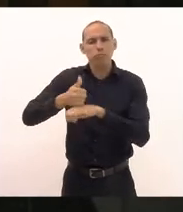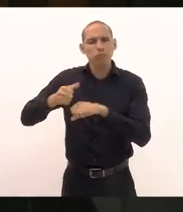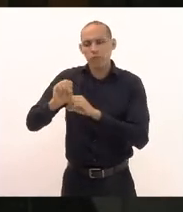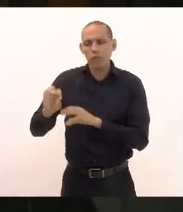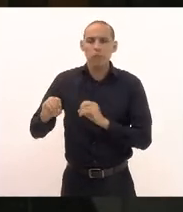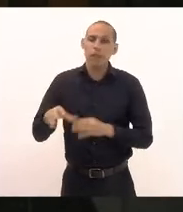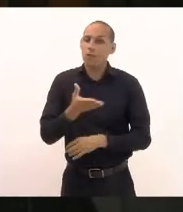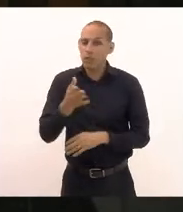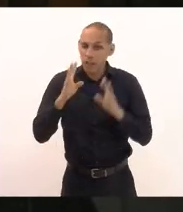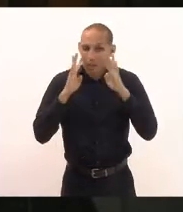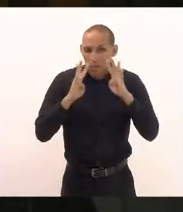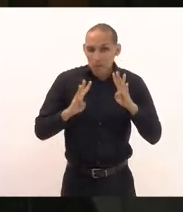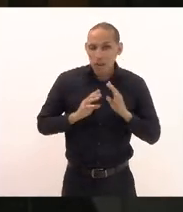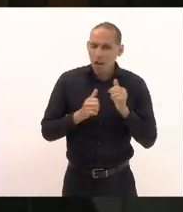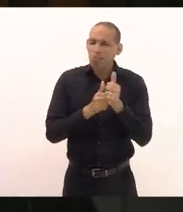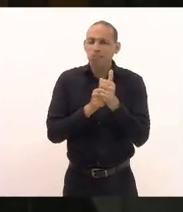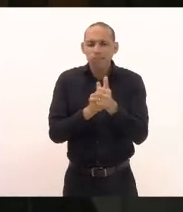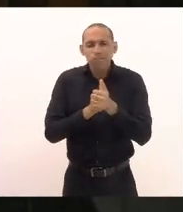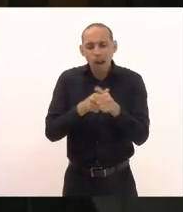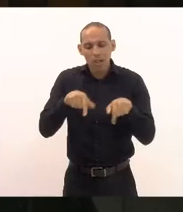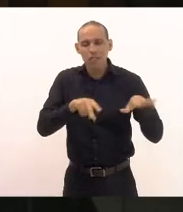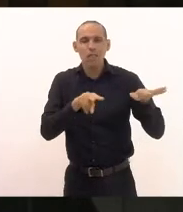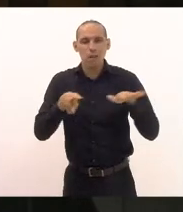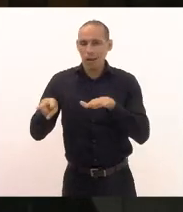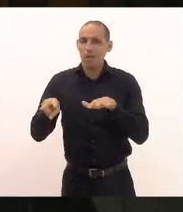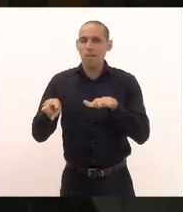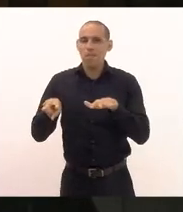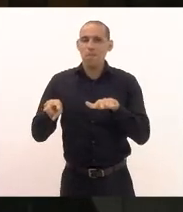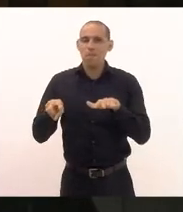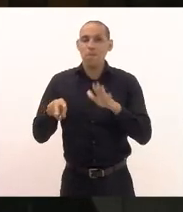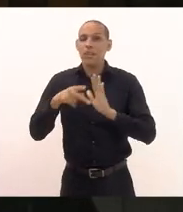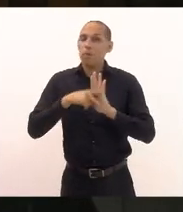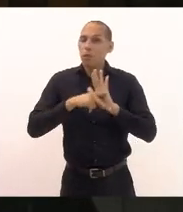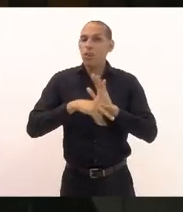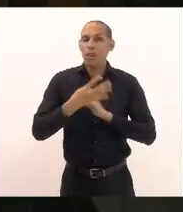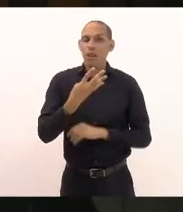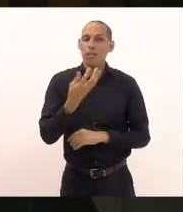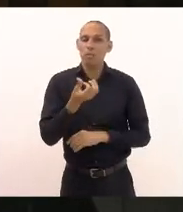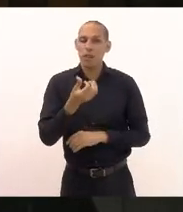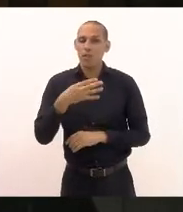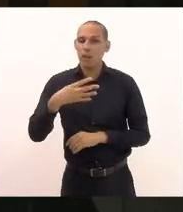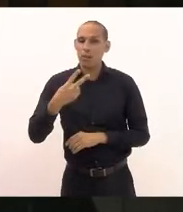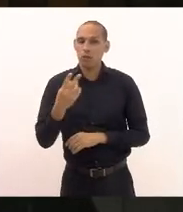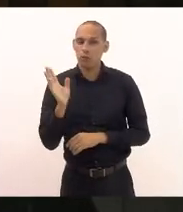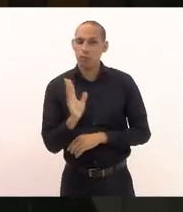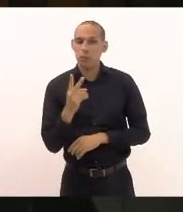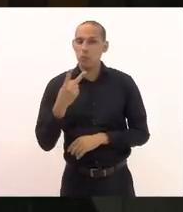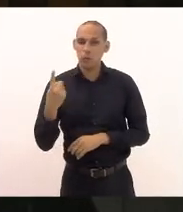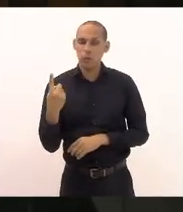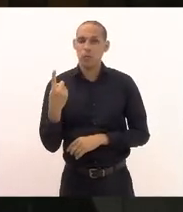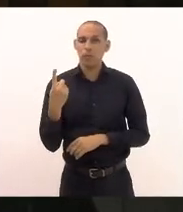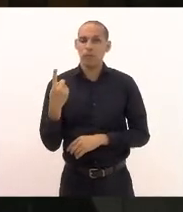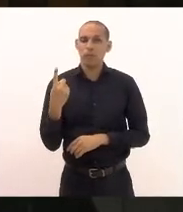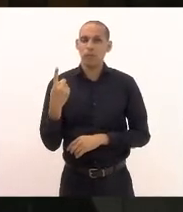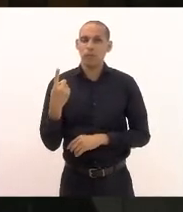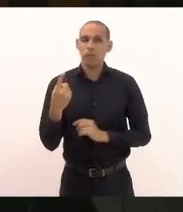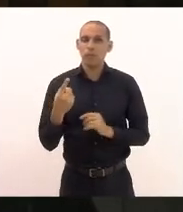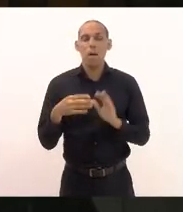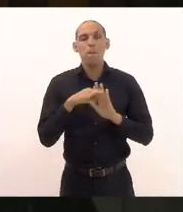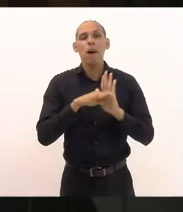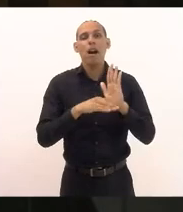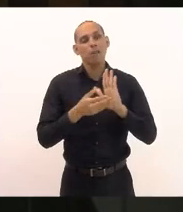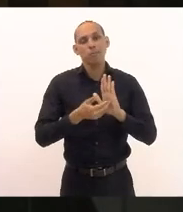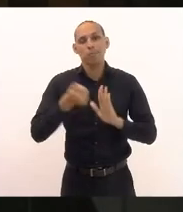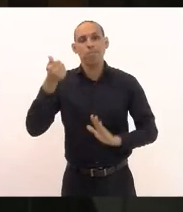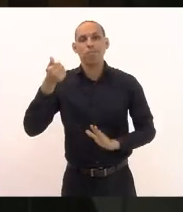nos acompanha, para quem tem acompanhado essa semana, o projeto 4642/2021 foi retirado de